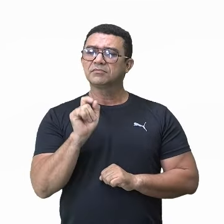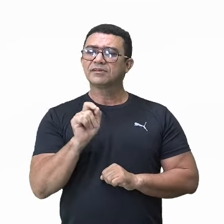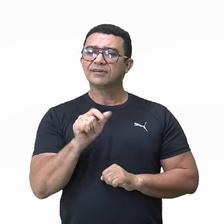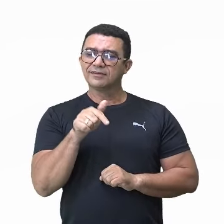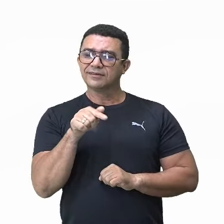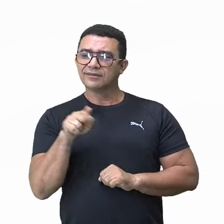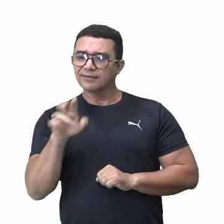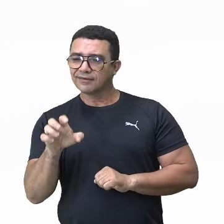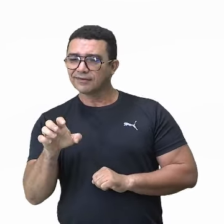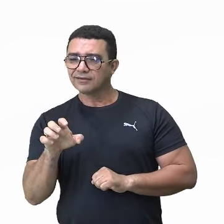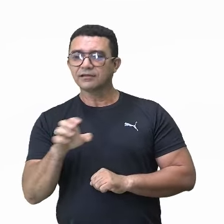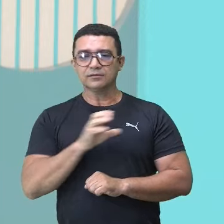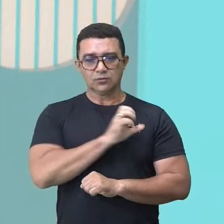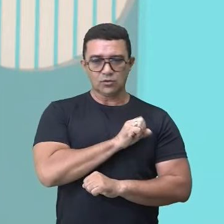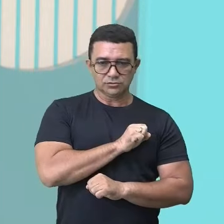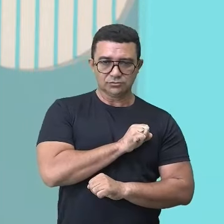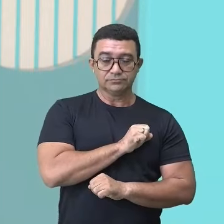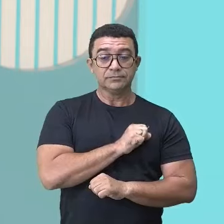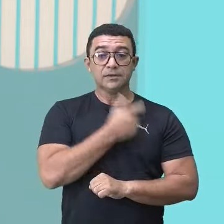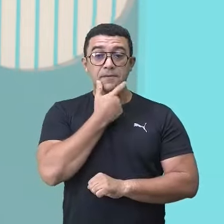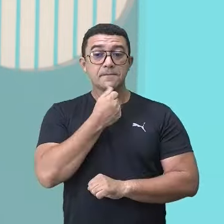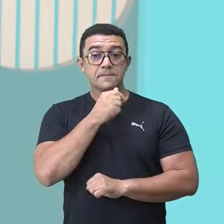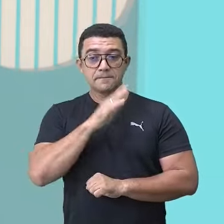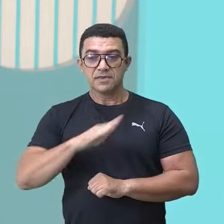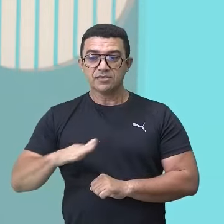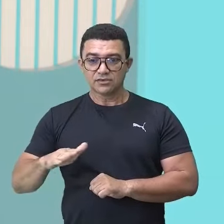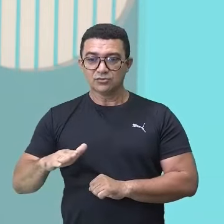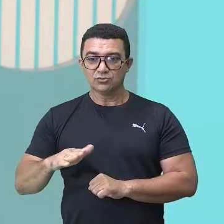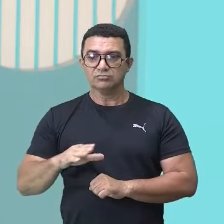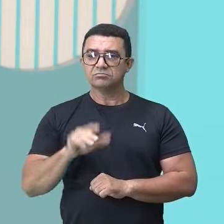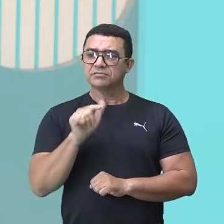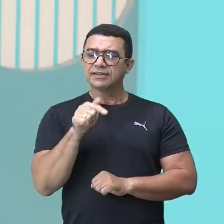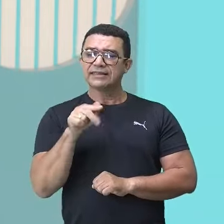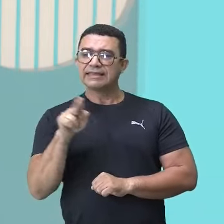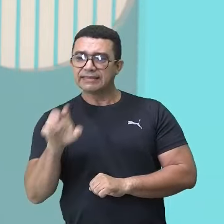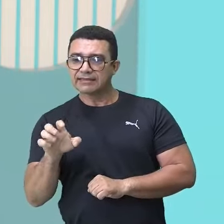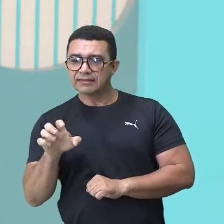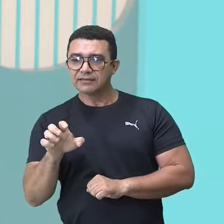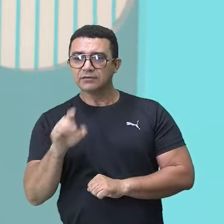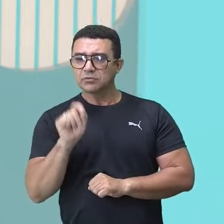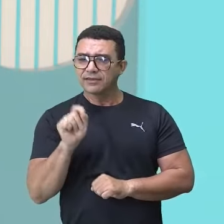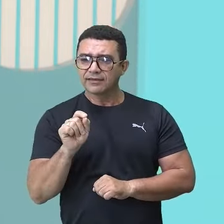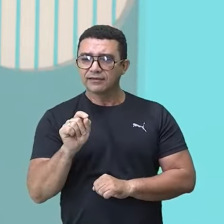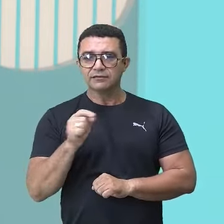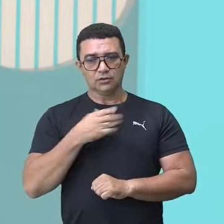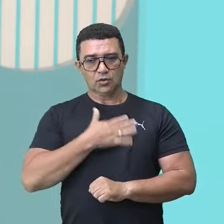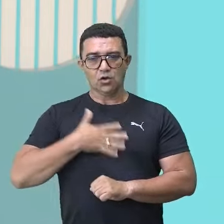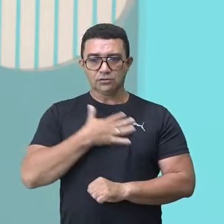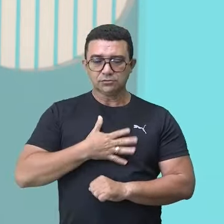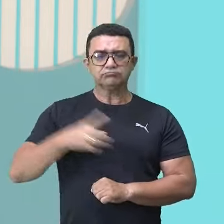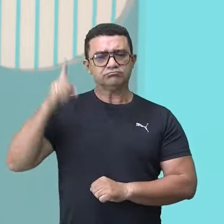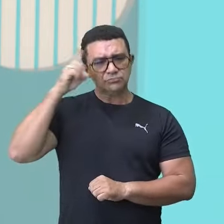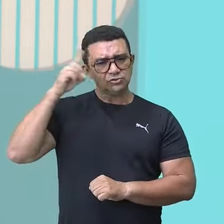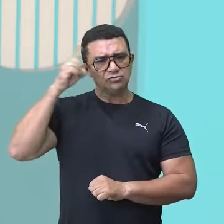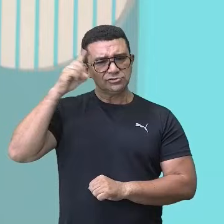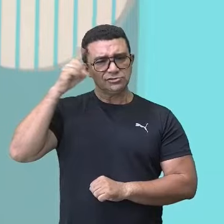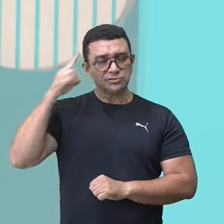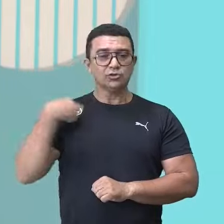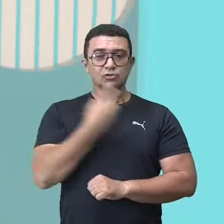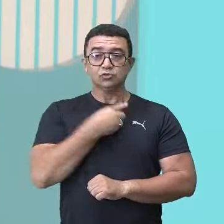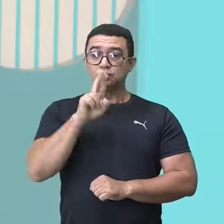o menino que gosto a comida que gosto então no dia a dia nós usamos a